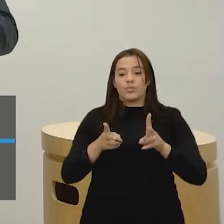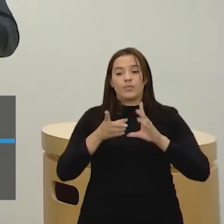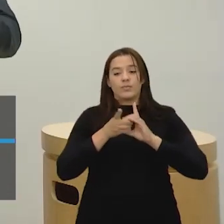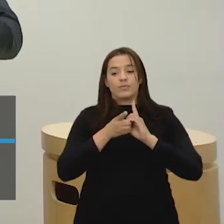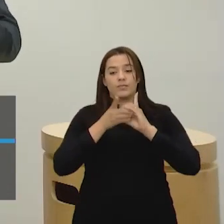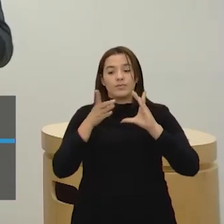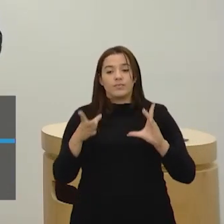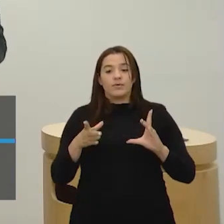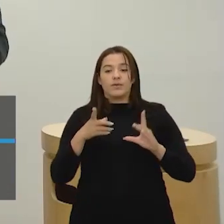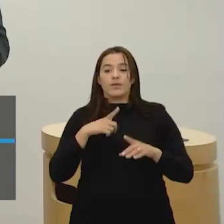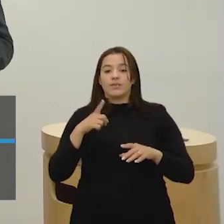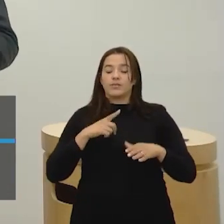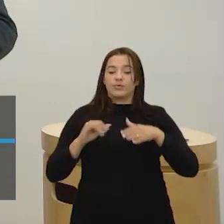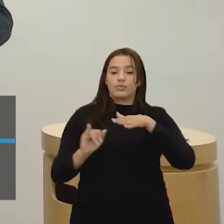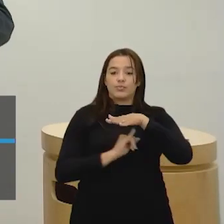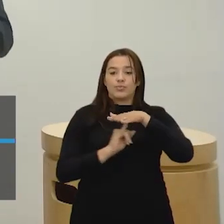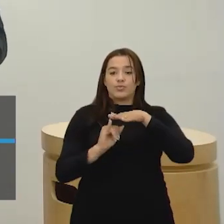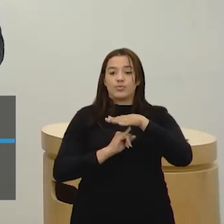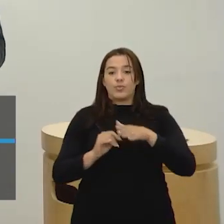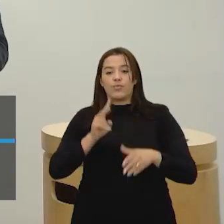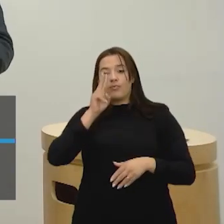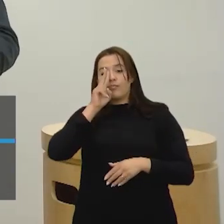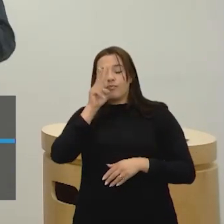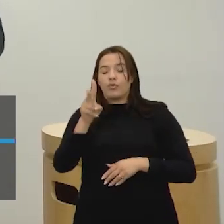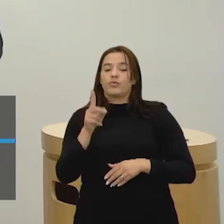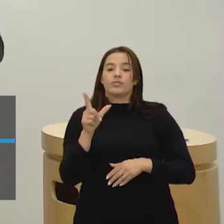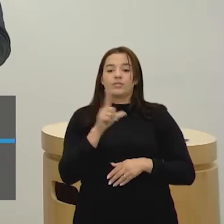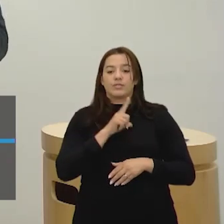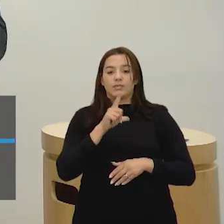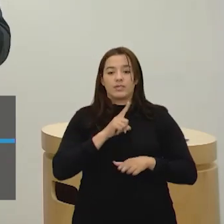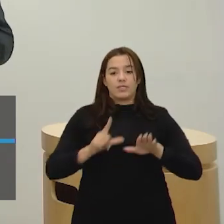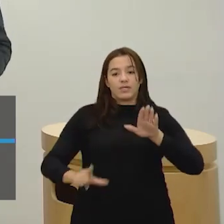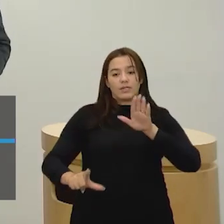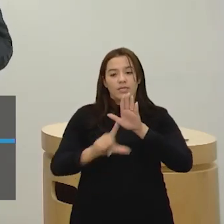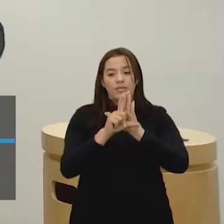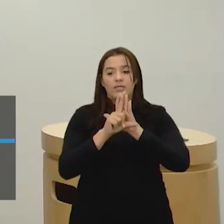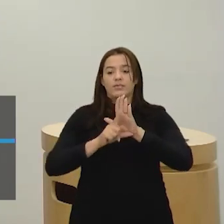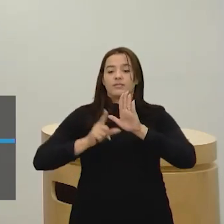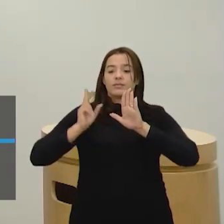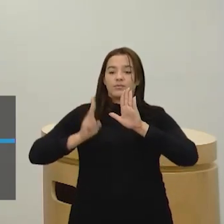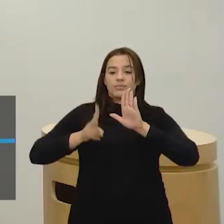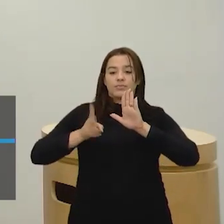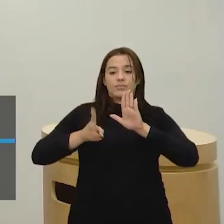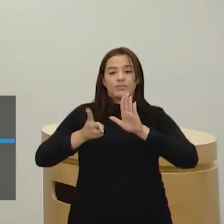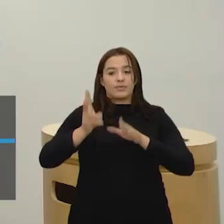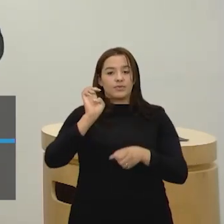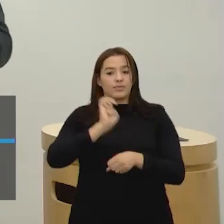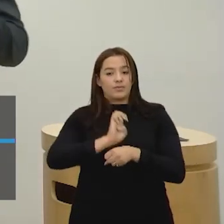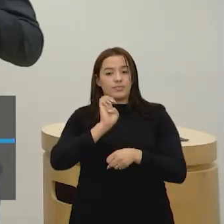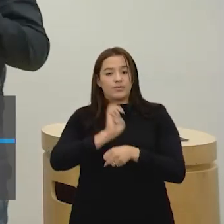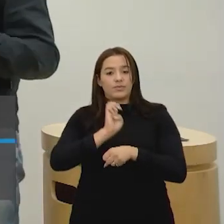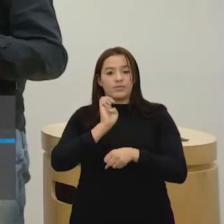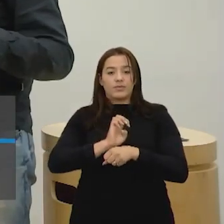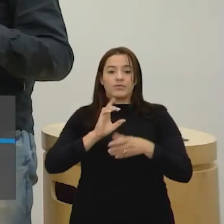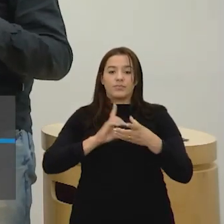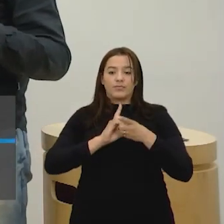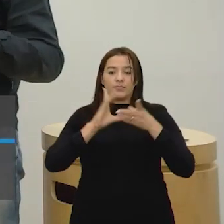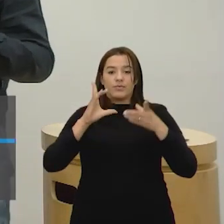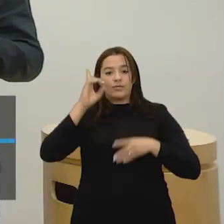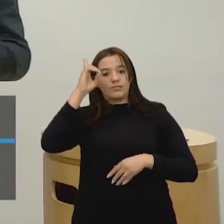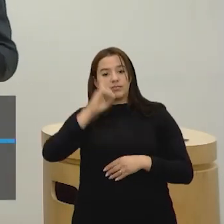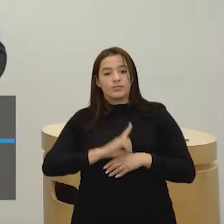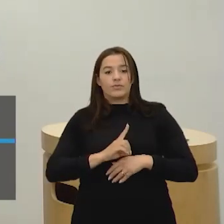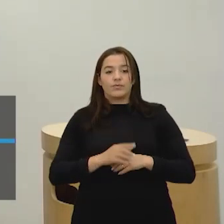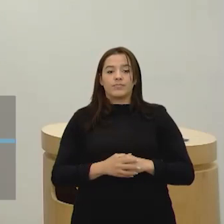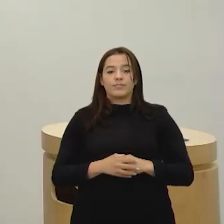são instituições fortes, que tenham leis que façam permanecer o Estado democrático de direito.